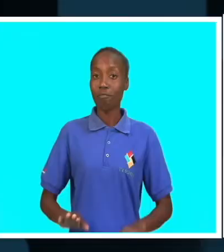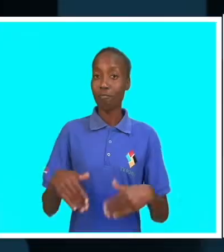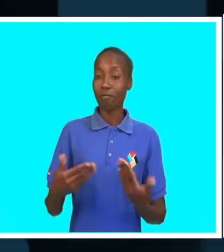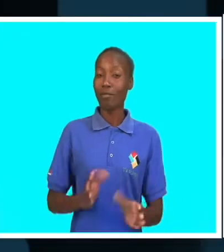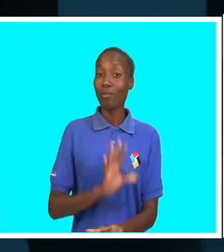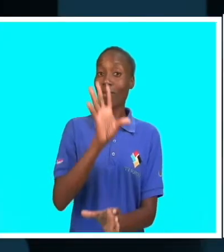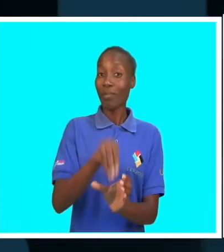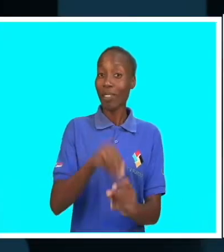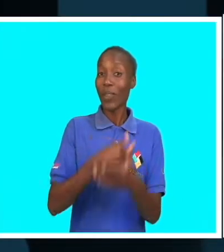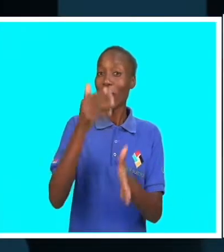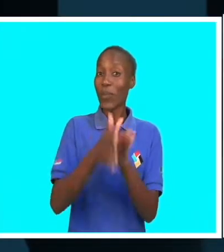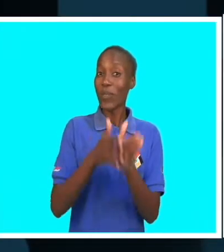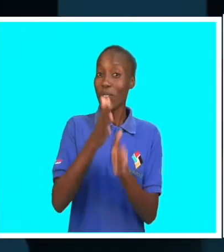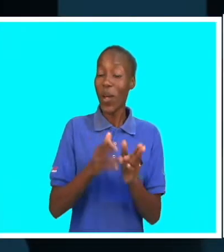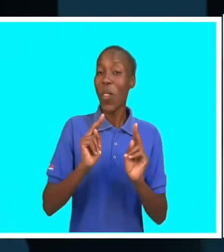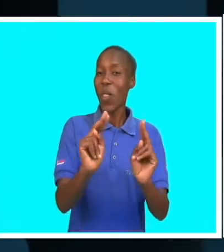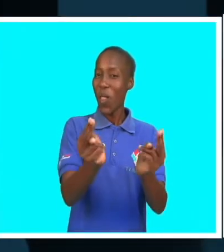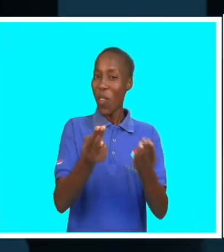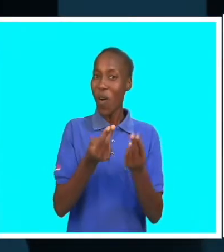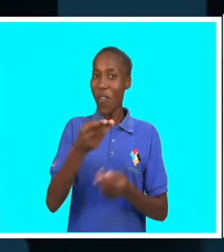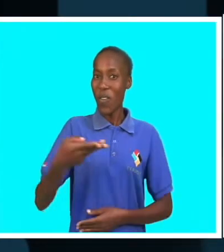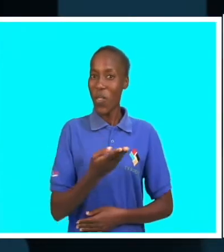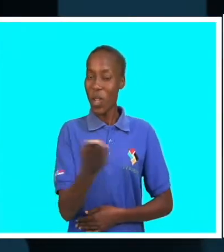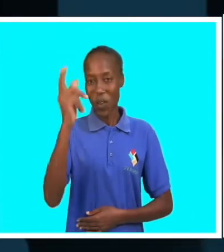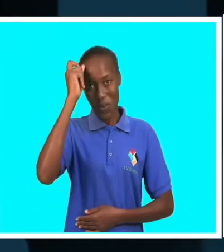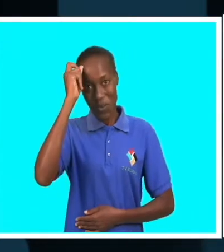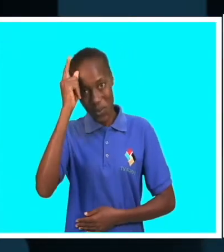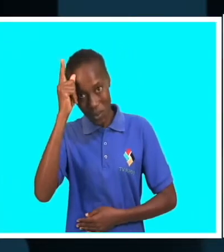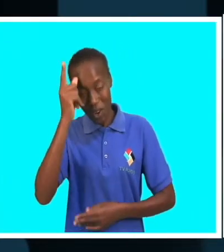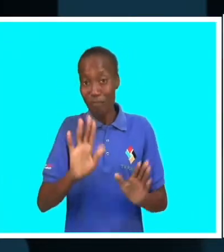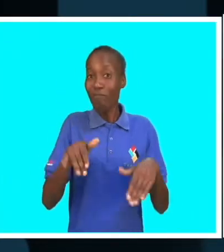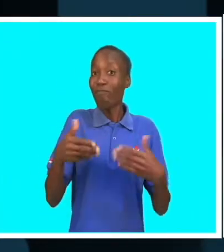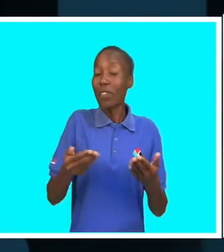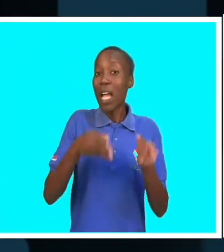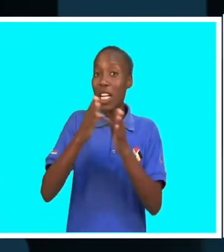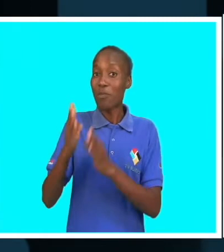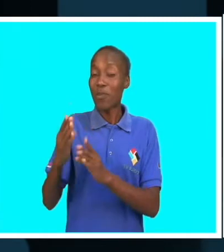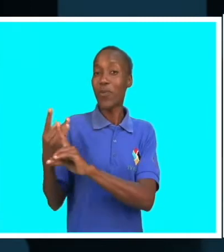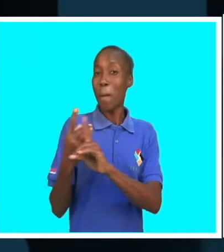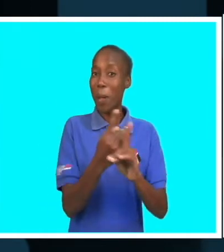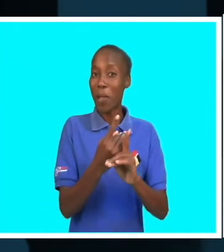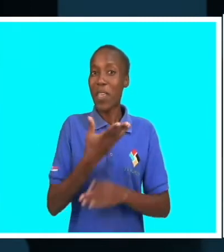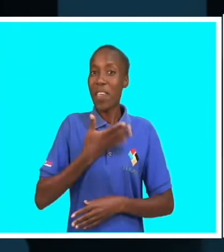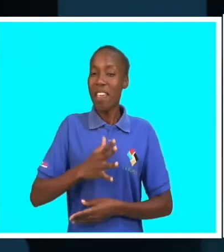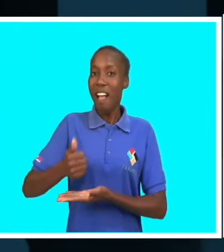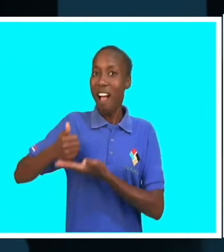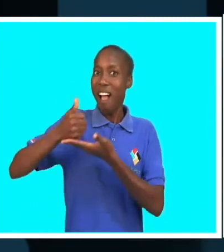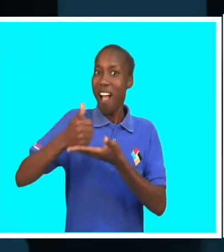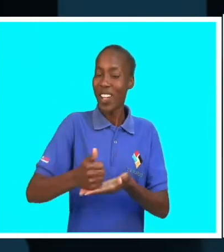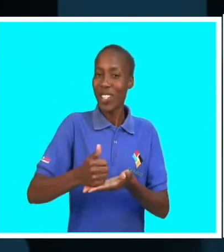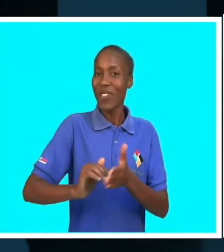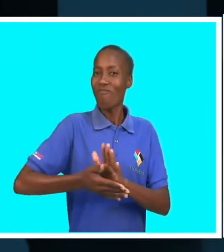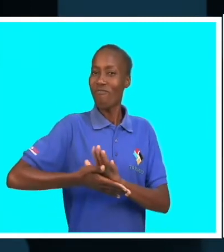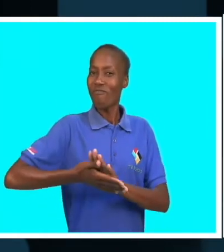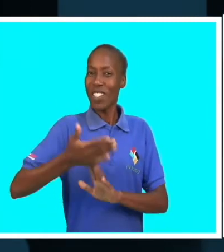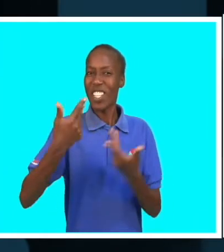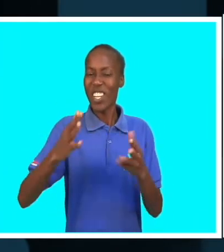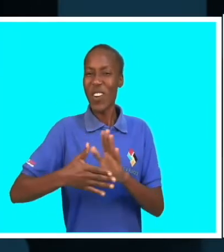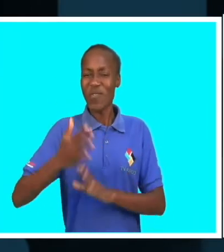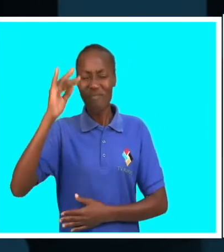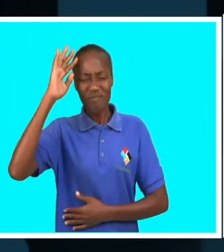A inclusão da língua de sinais foi uma das inovações deste evento. Os participantes apoiam a iniciativa